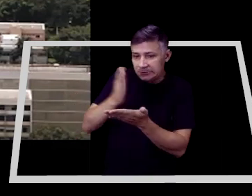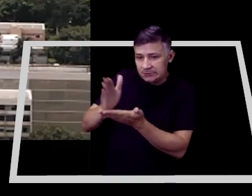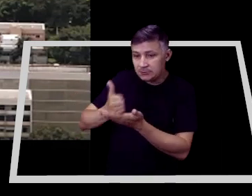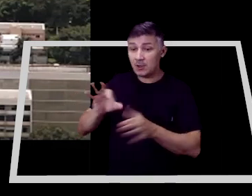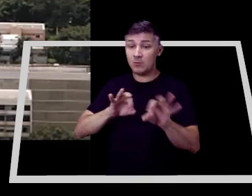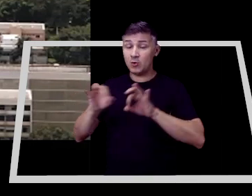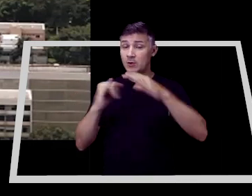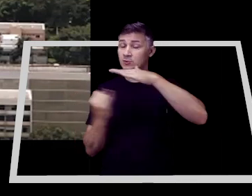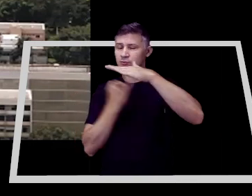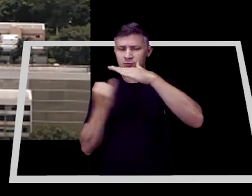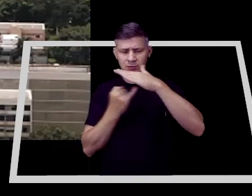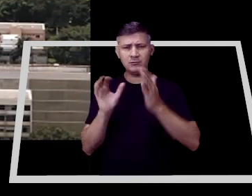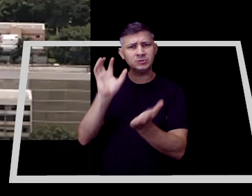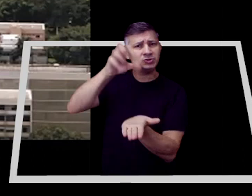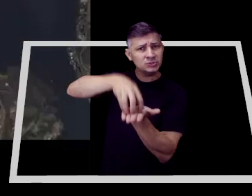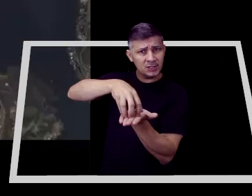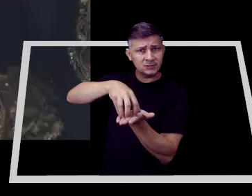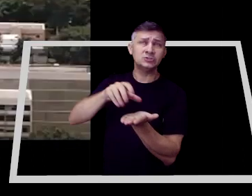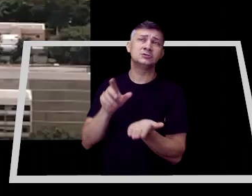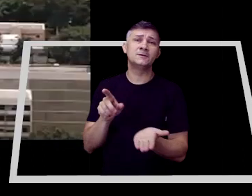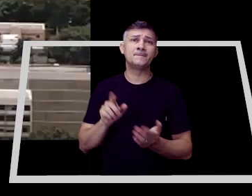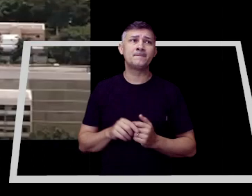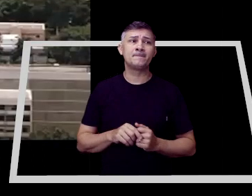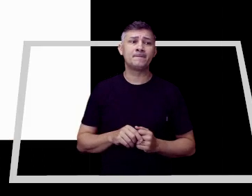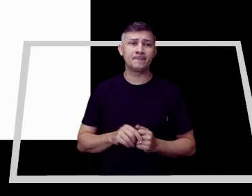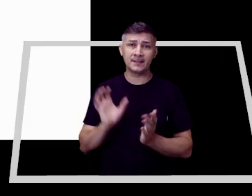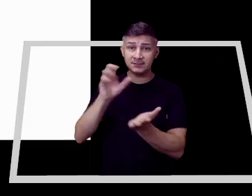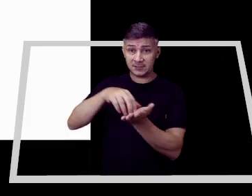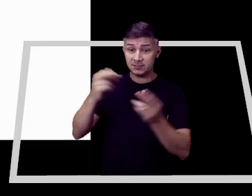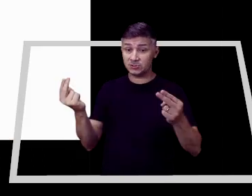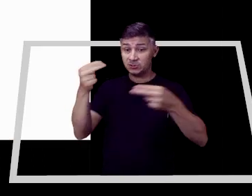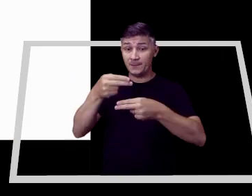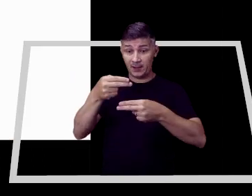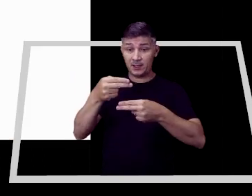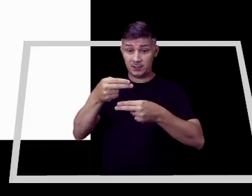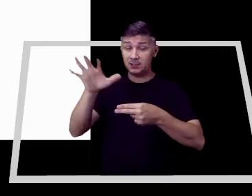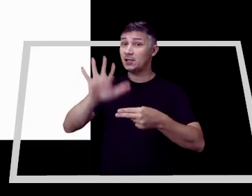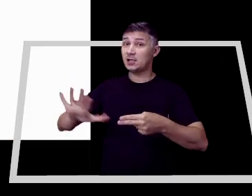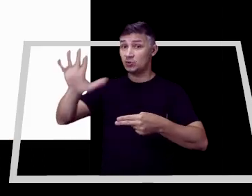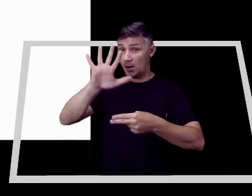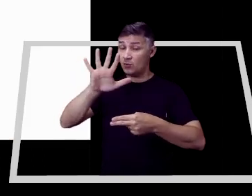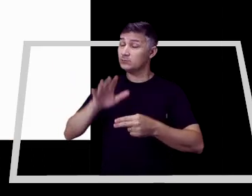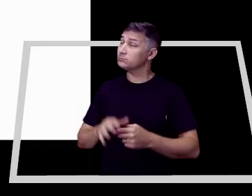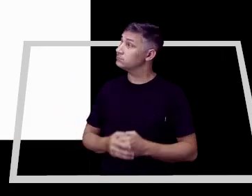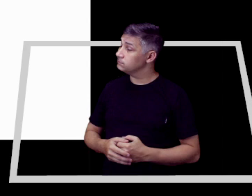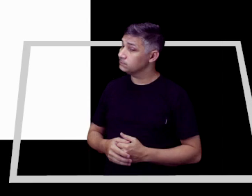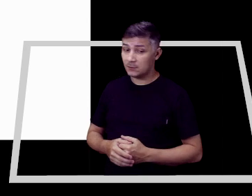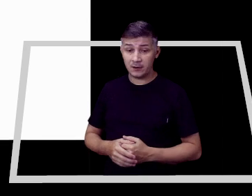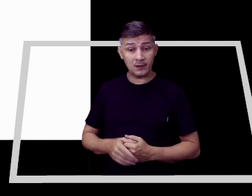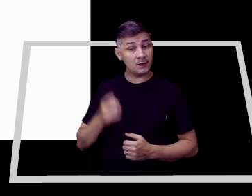sempre era um programa institucional, né, da sede do Sebrae, a sede nacional do